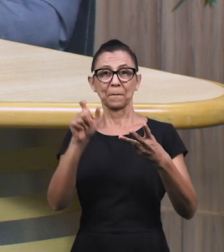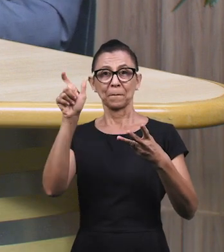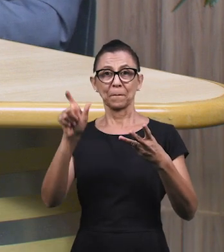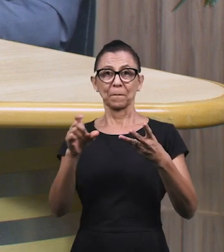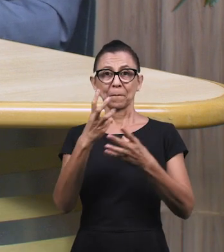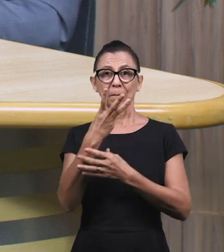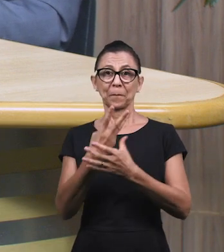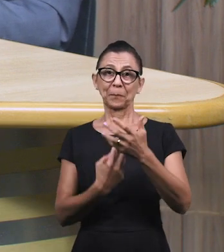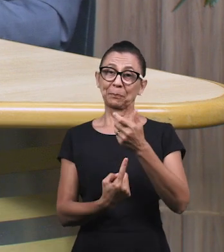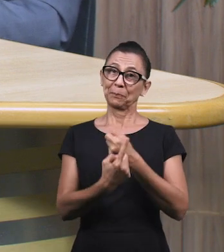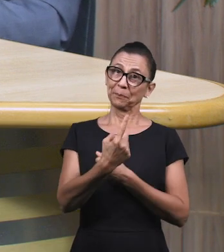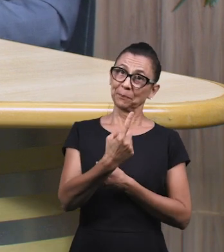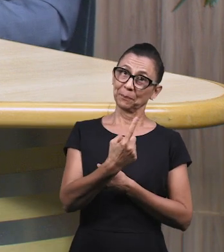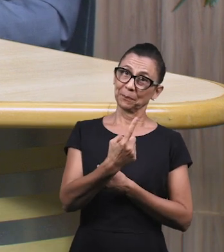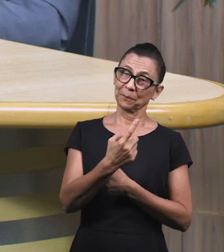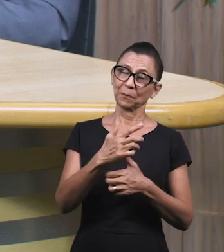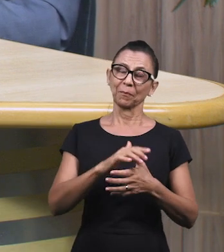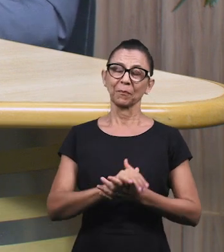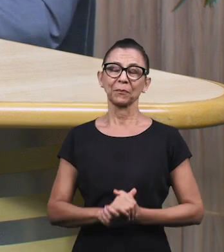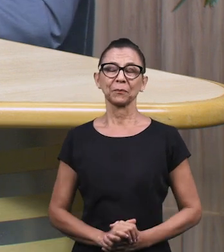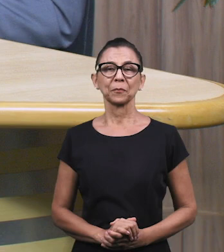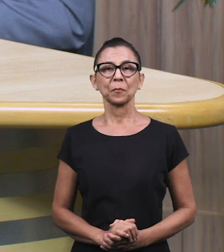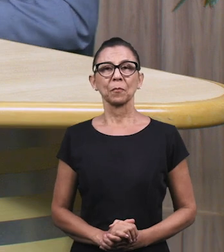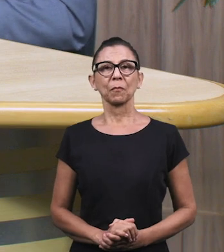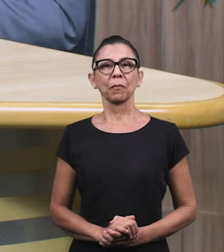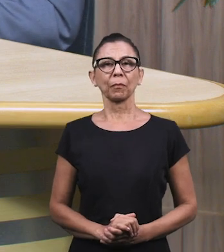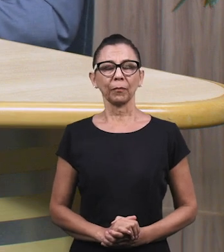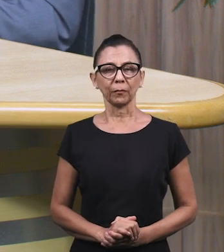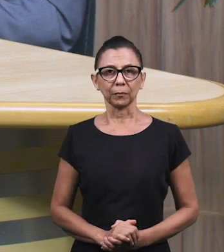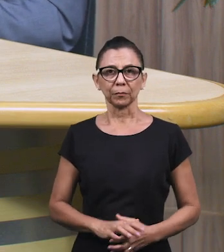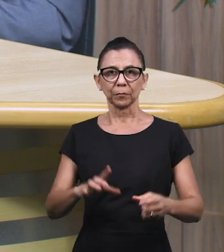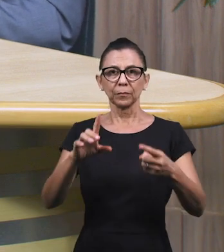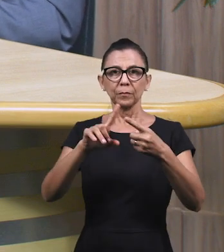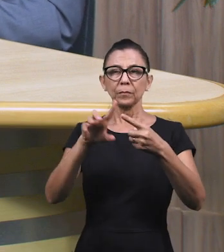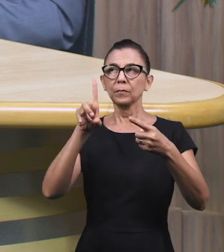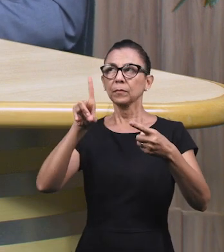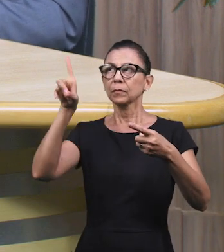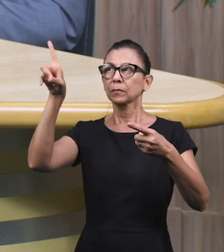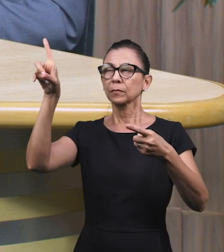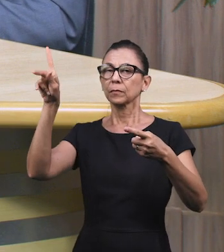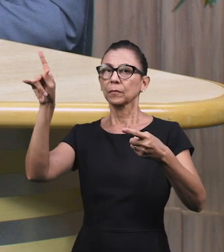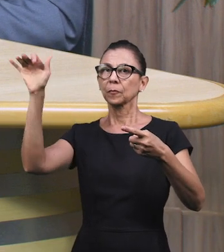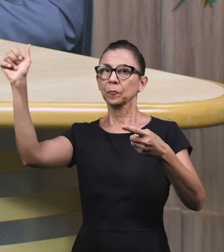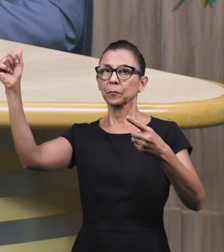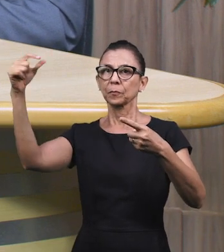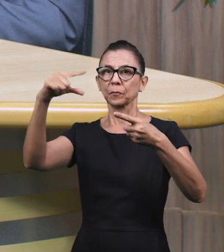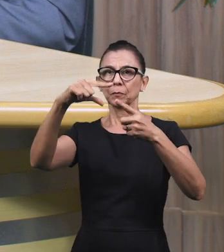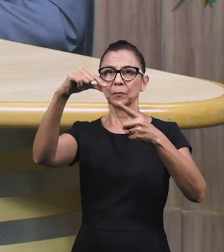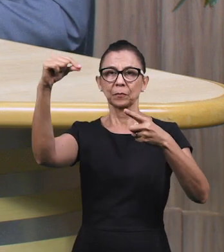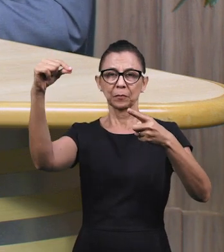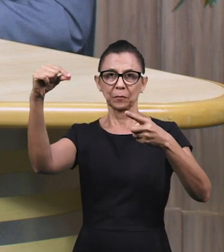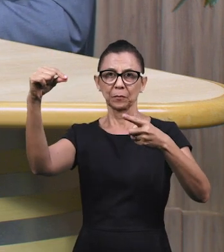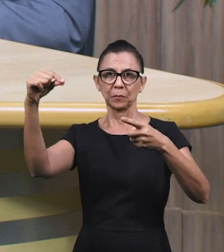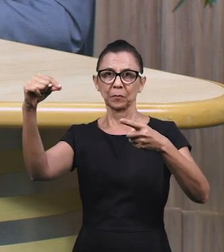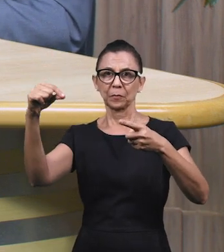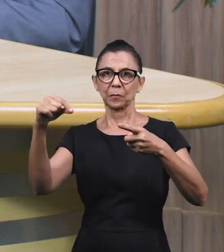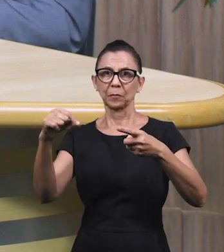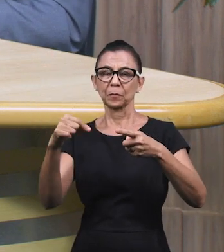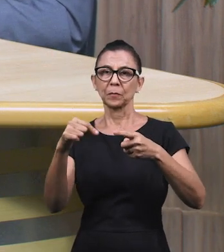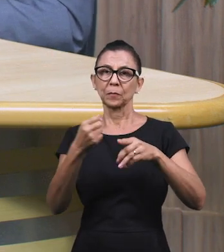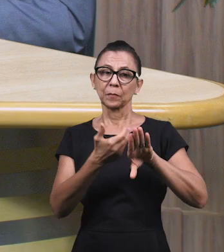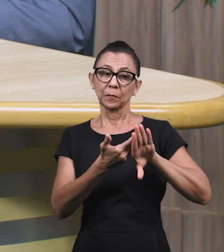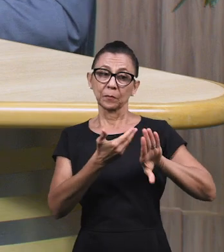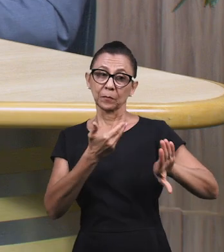no fim de casa. Porque é o seguinte, aí nós sempre, eleitos com a presciência de Deus Pai, não é isso do texto? Isso.